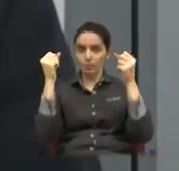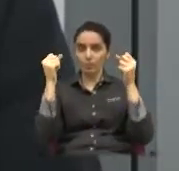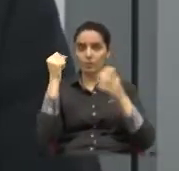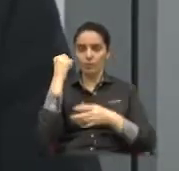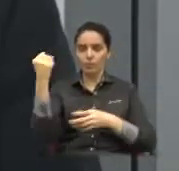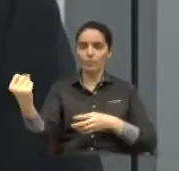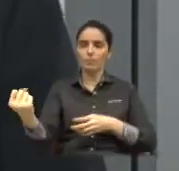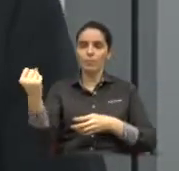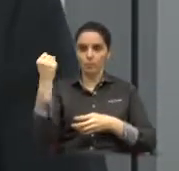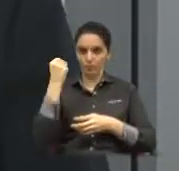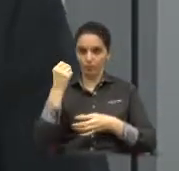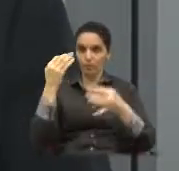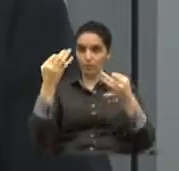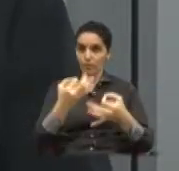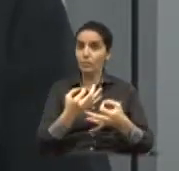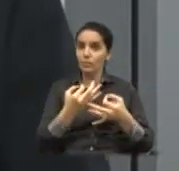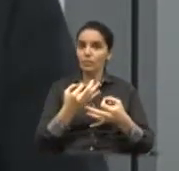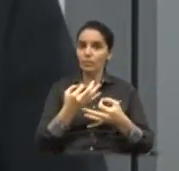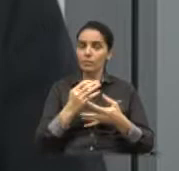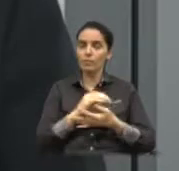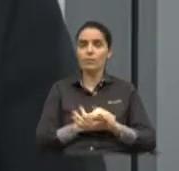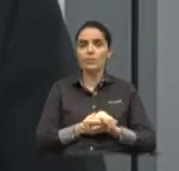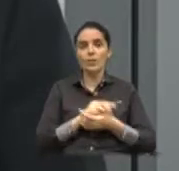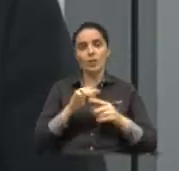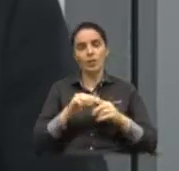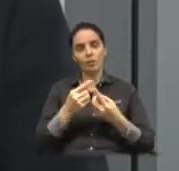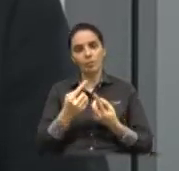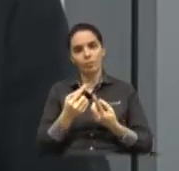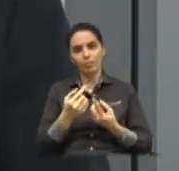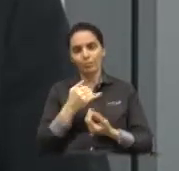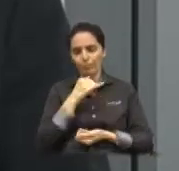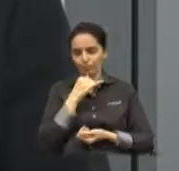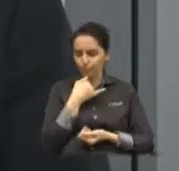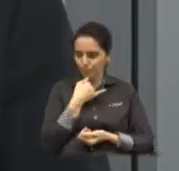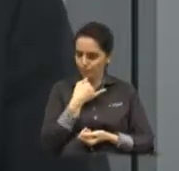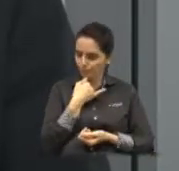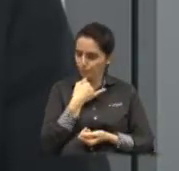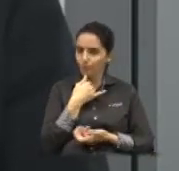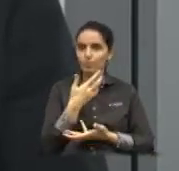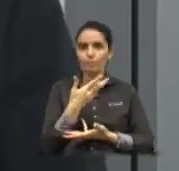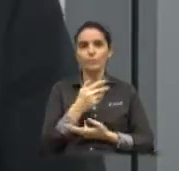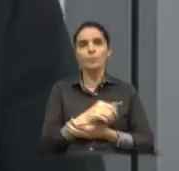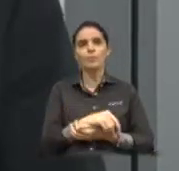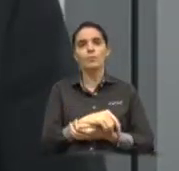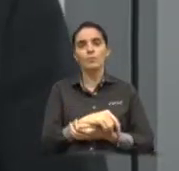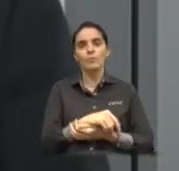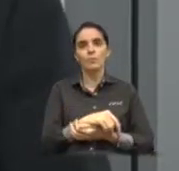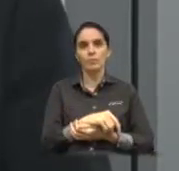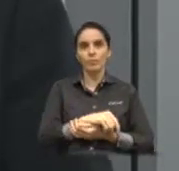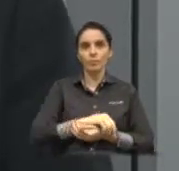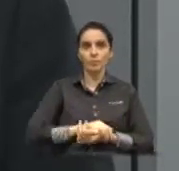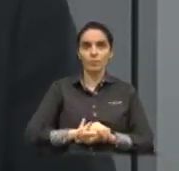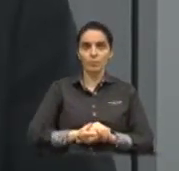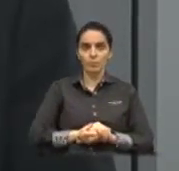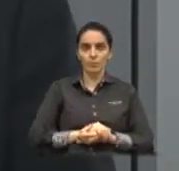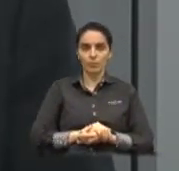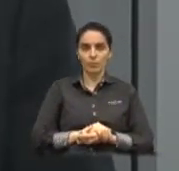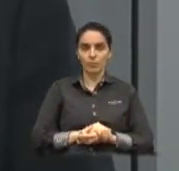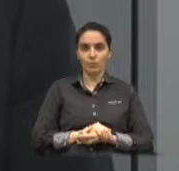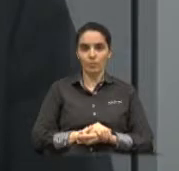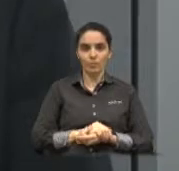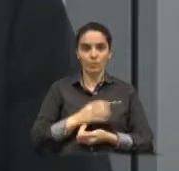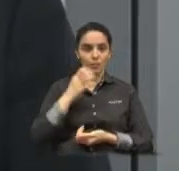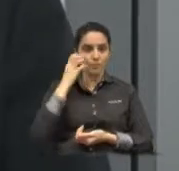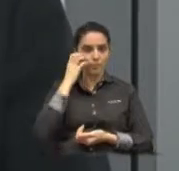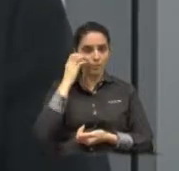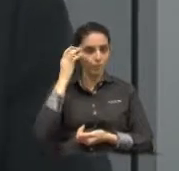tipo de assistência. E isso, infelizmente, lamentavelmente, vai ser tema, eu não tenho o dom da